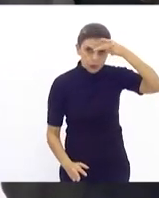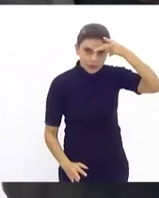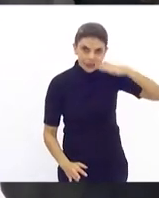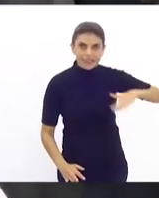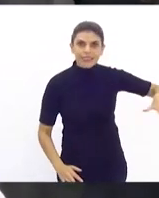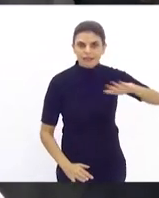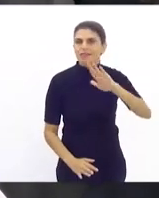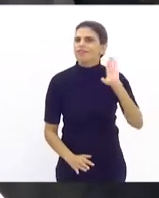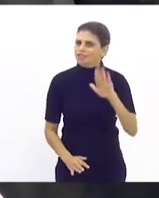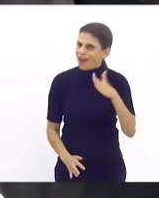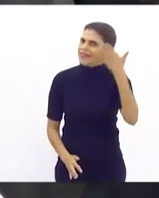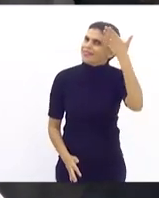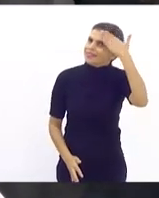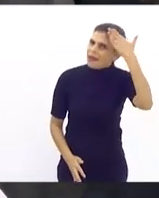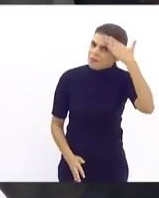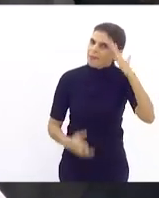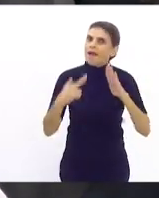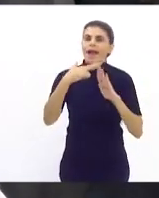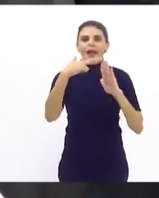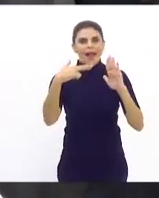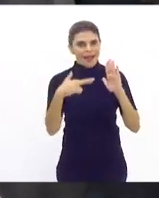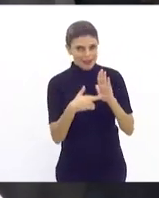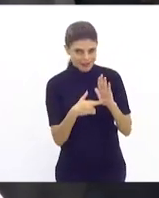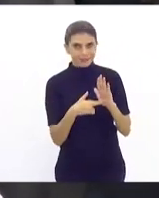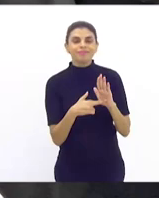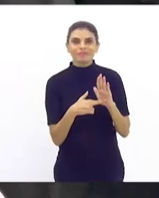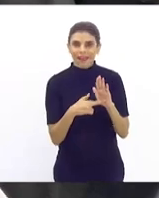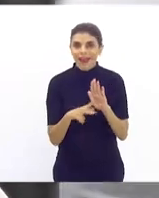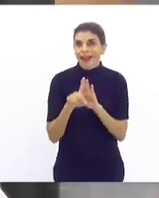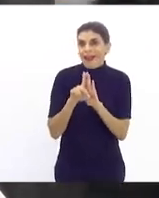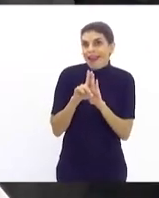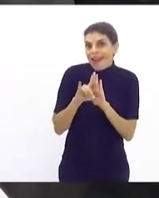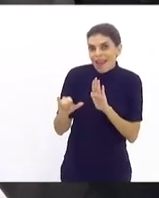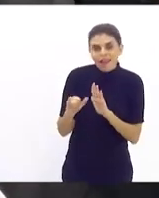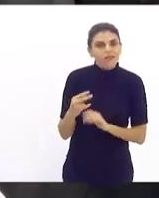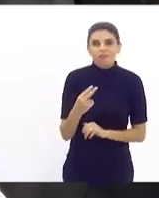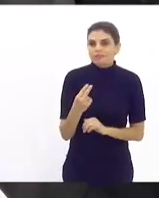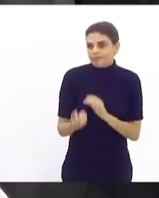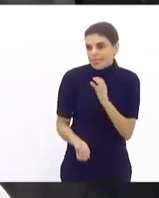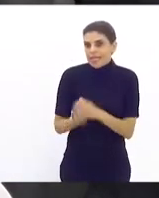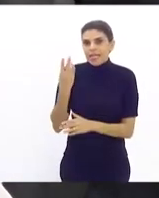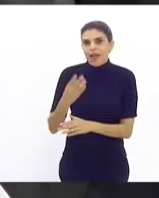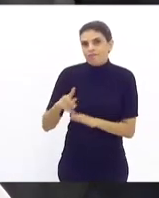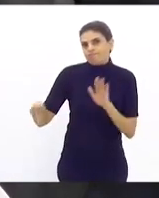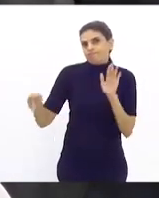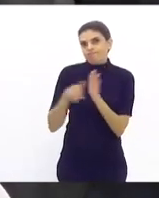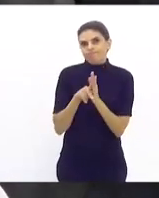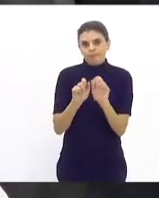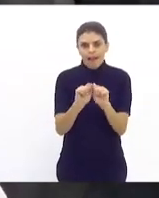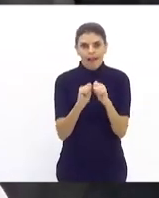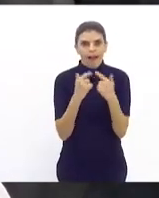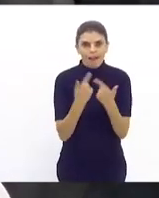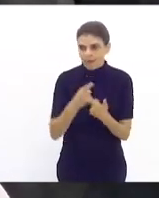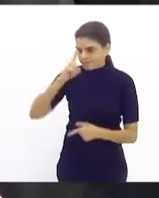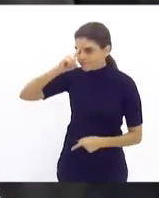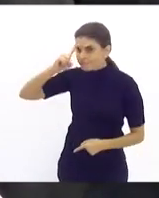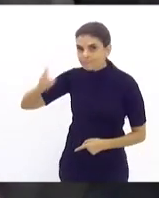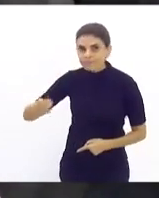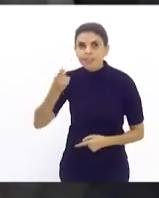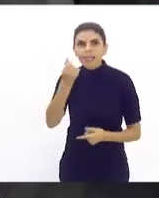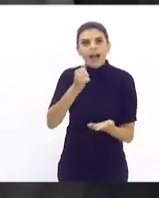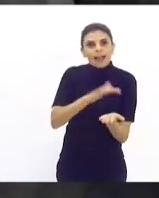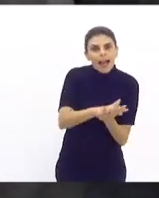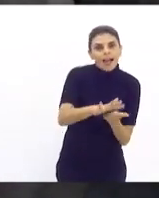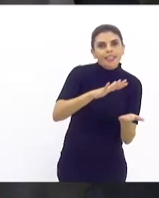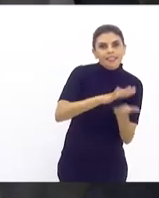nós sabemos que, como regra, o poder legislativo ele não pode criar leis, né, que imputem despesas